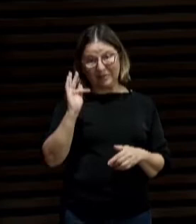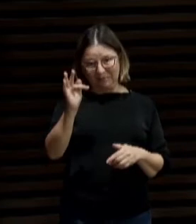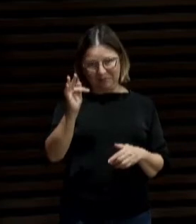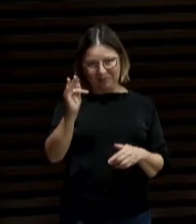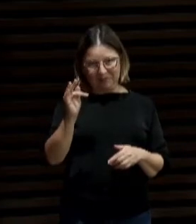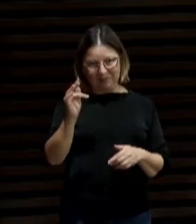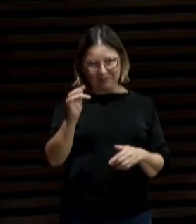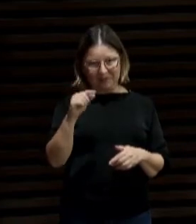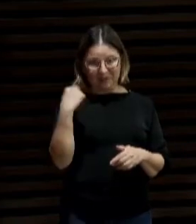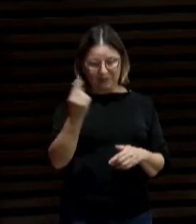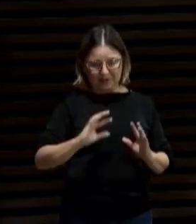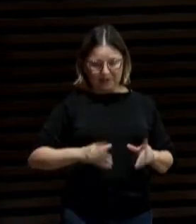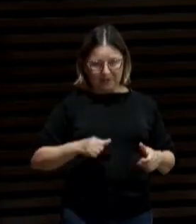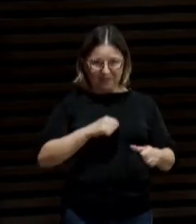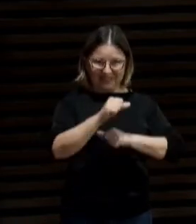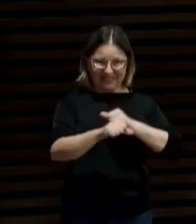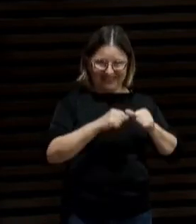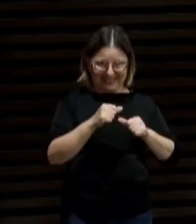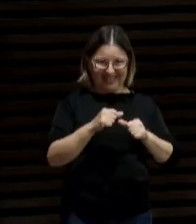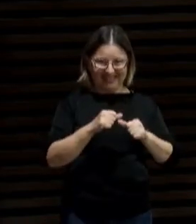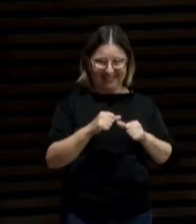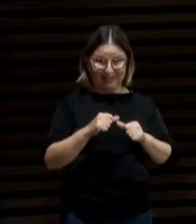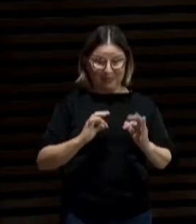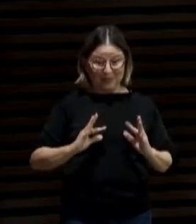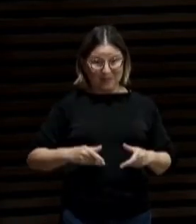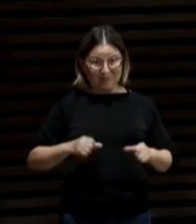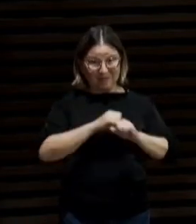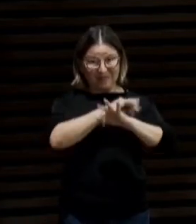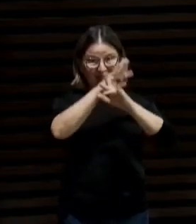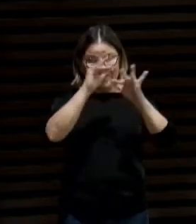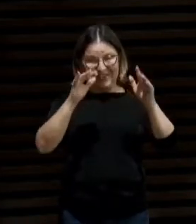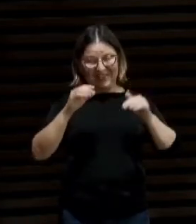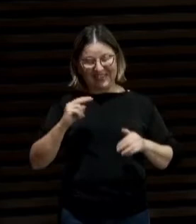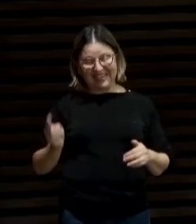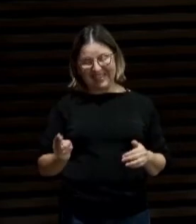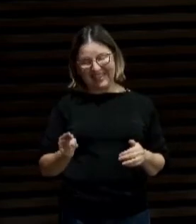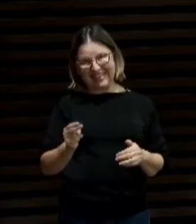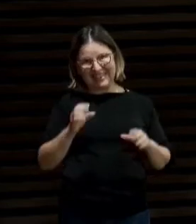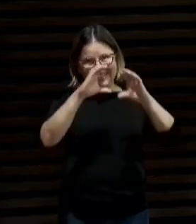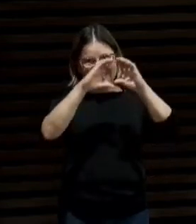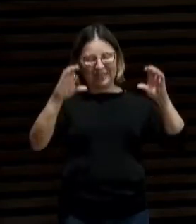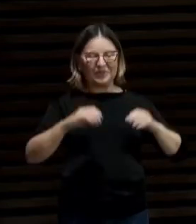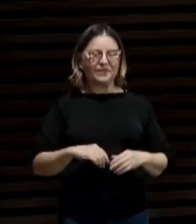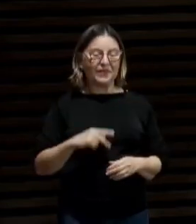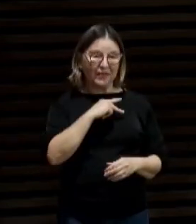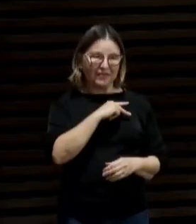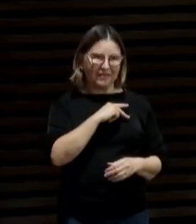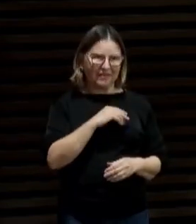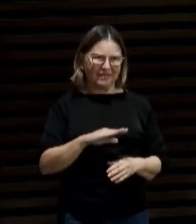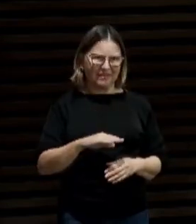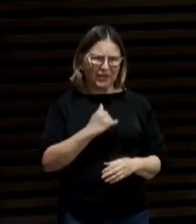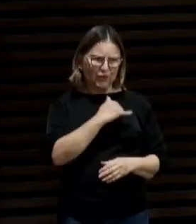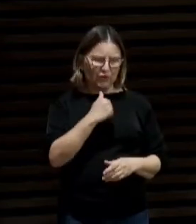por mãos, eterna nos céus. O apóstolo João diz assim: amados,